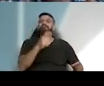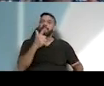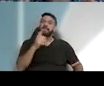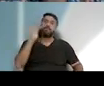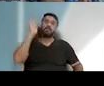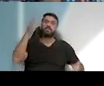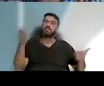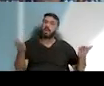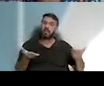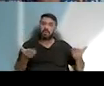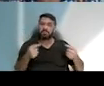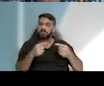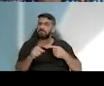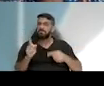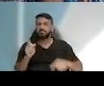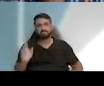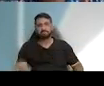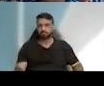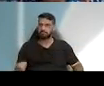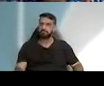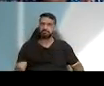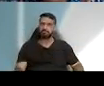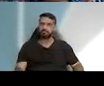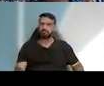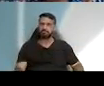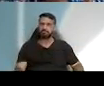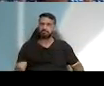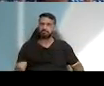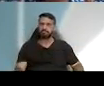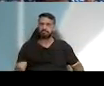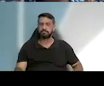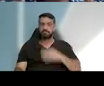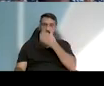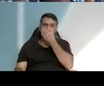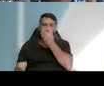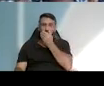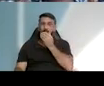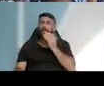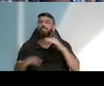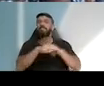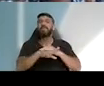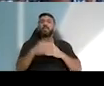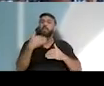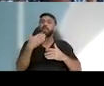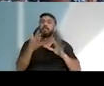comprem, mas vai trabalhar para depois ficar guardado na gaveta não faz muito